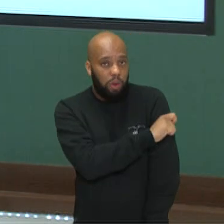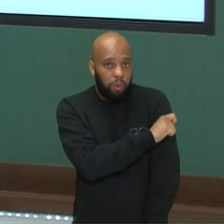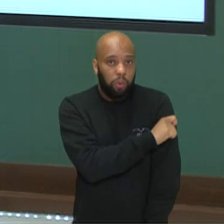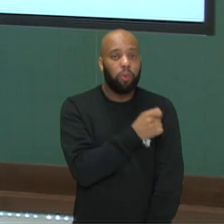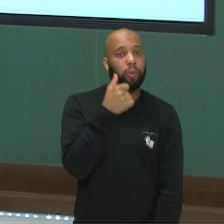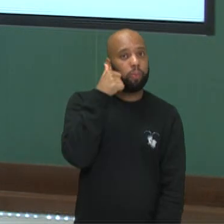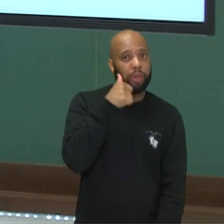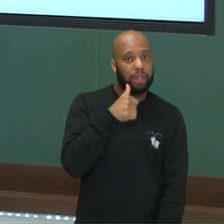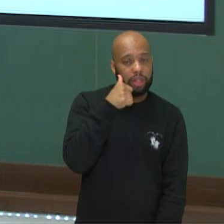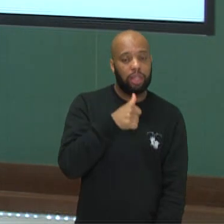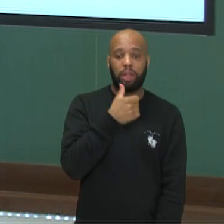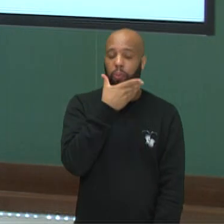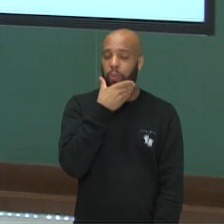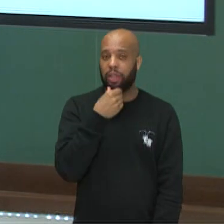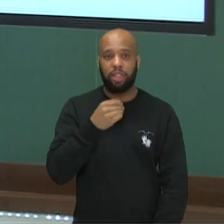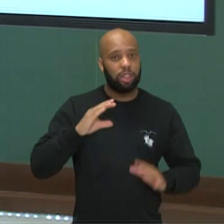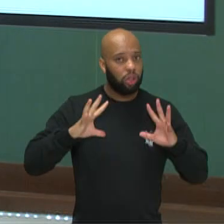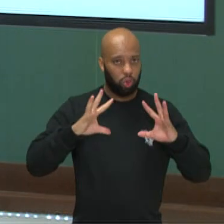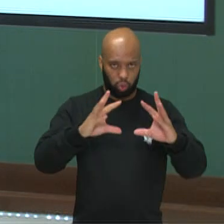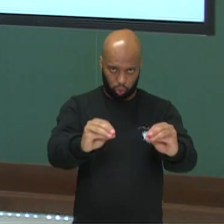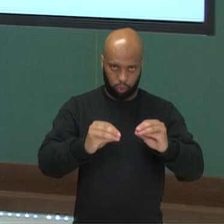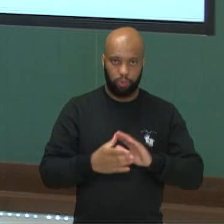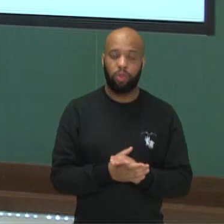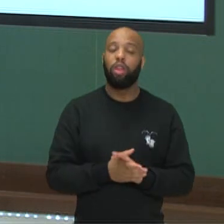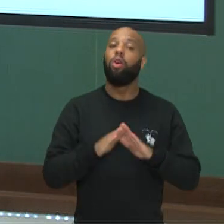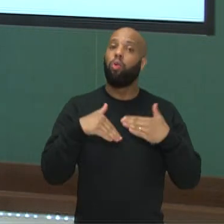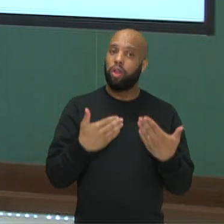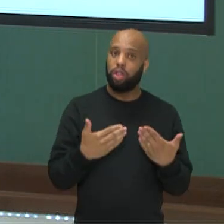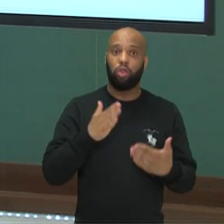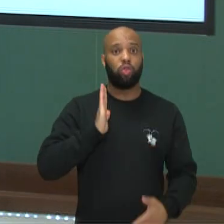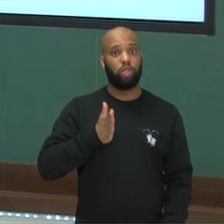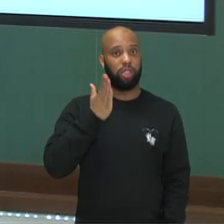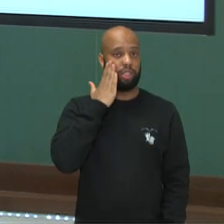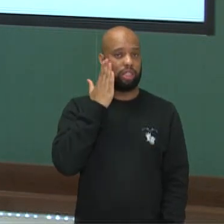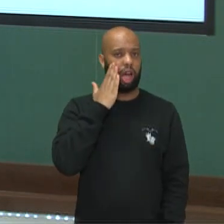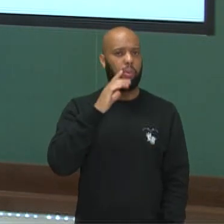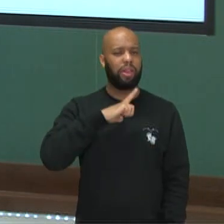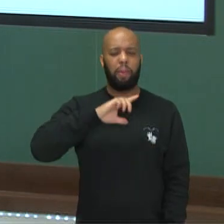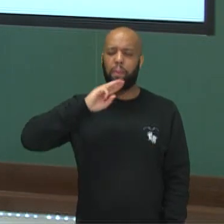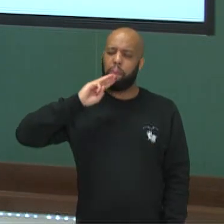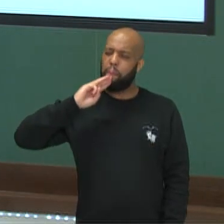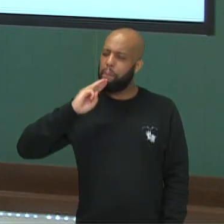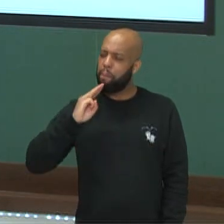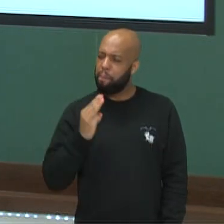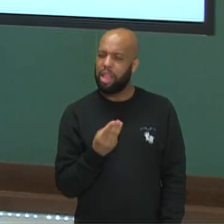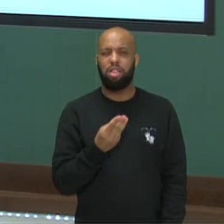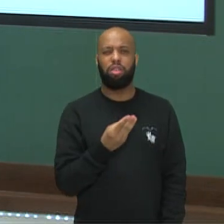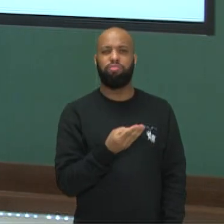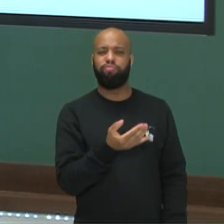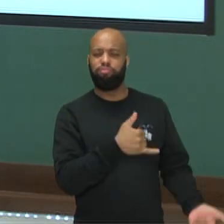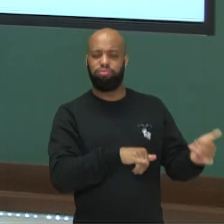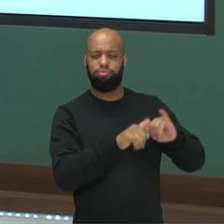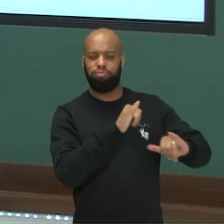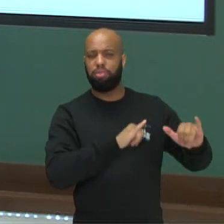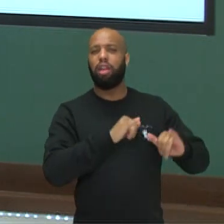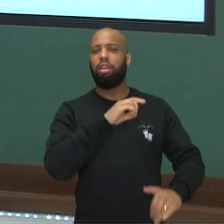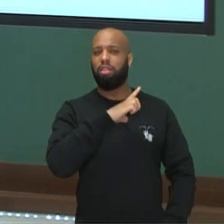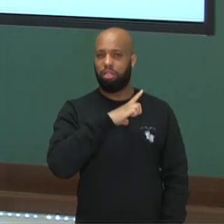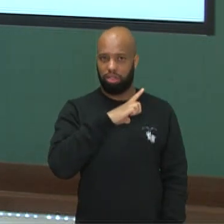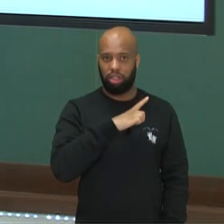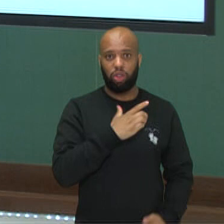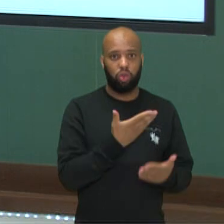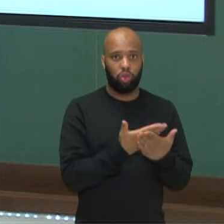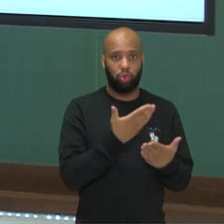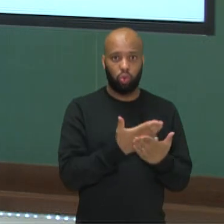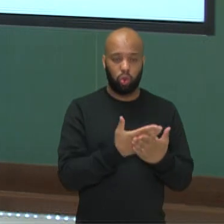a quantidade de substâncias químicas conhecidas são milhões, ultrapassa 20 milhões. E evidentemente que a gente não